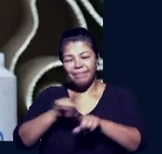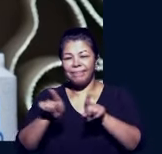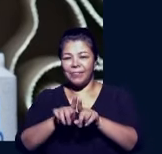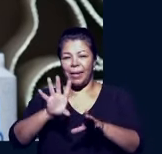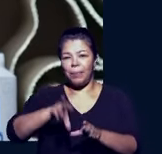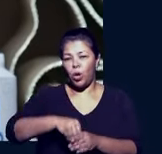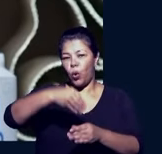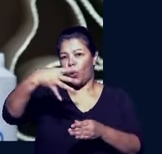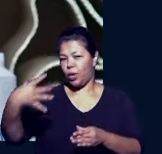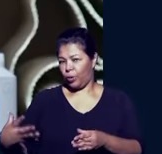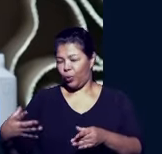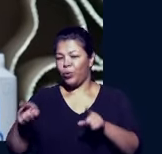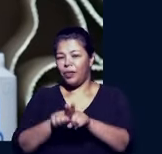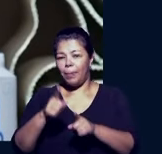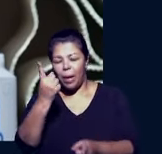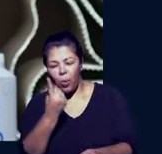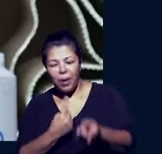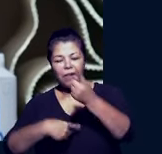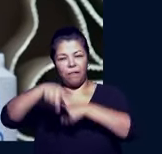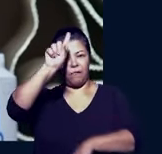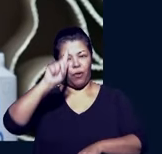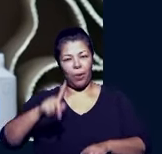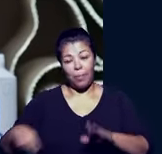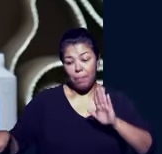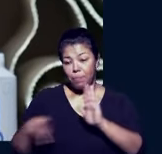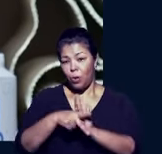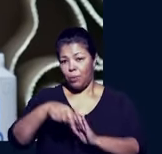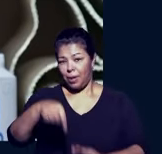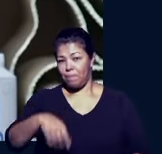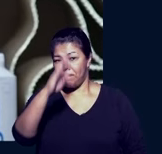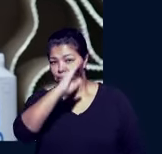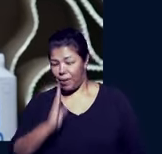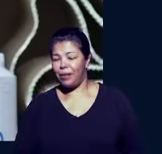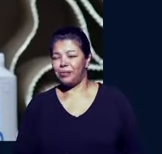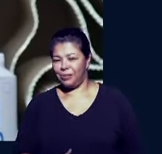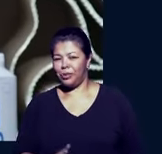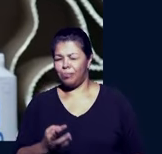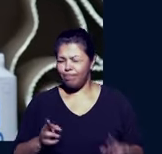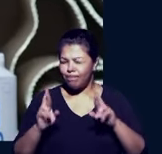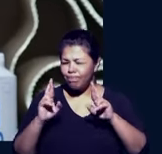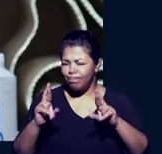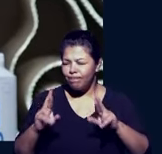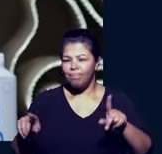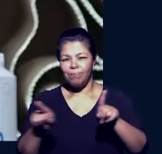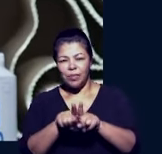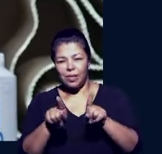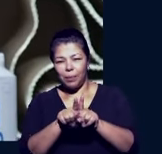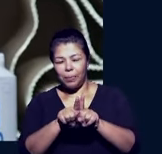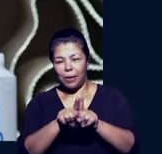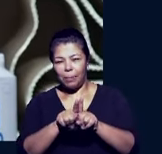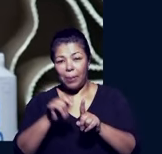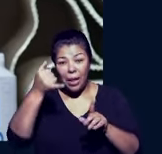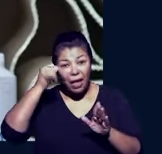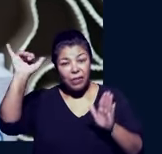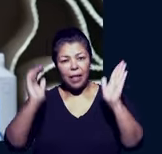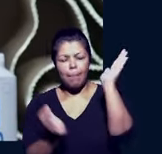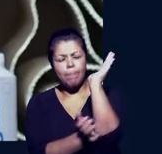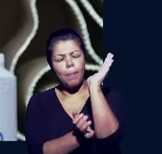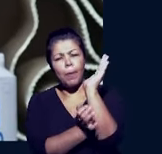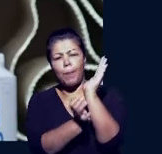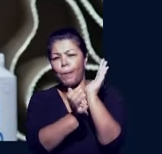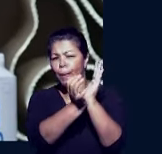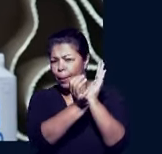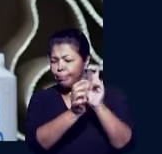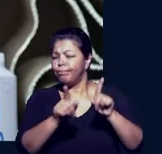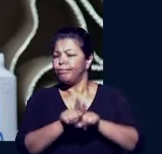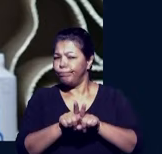uma reforma tão esperada para o Brasil que permita a desburocratização a simplificação